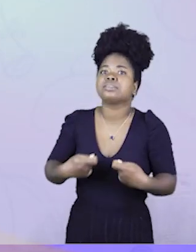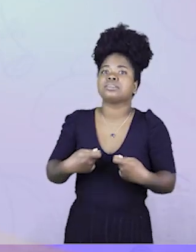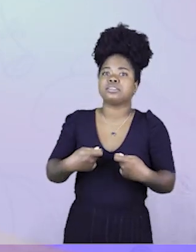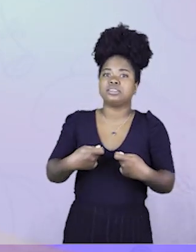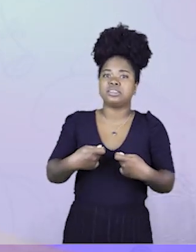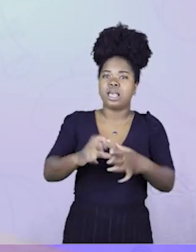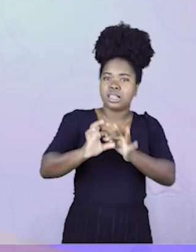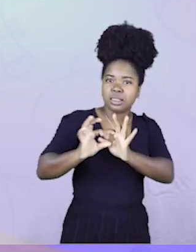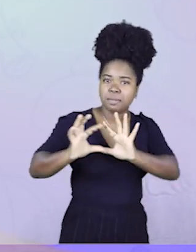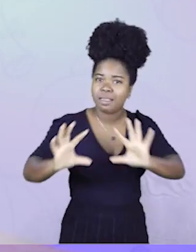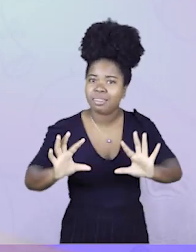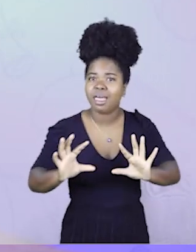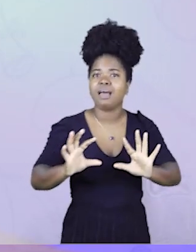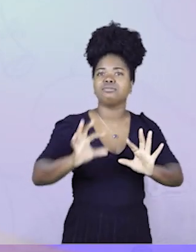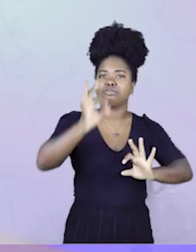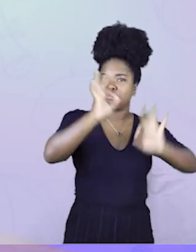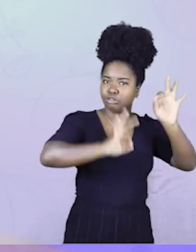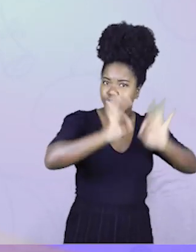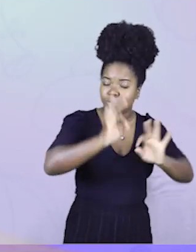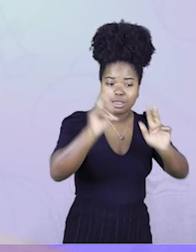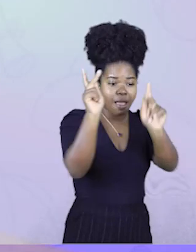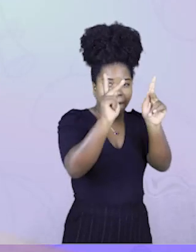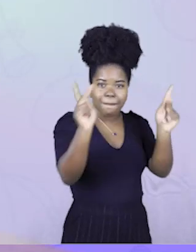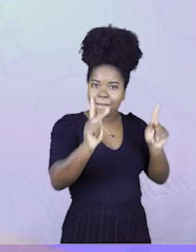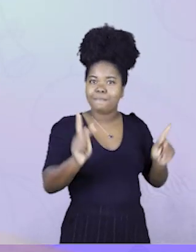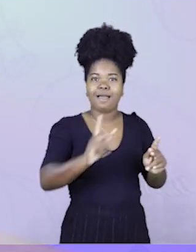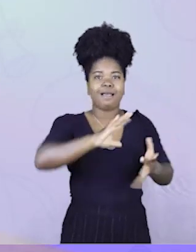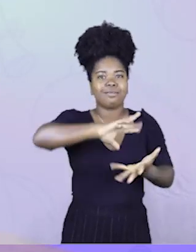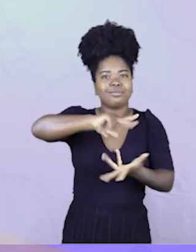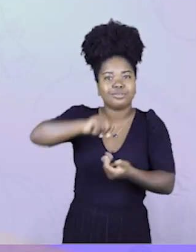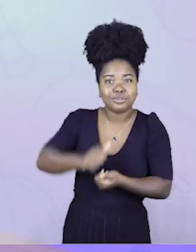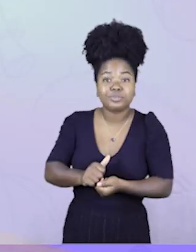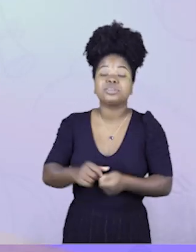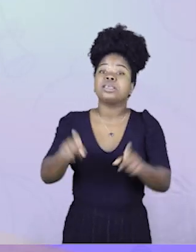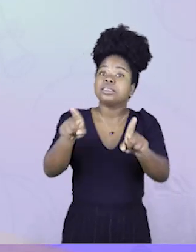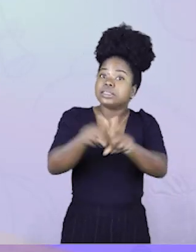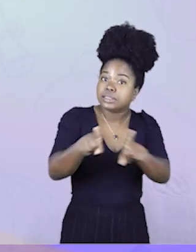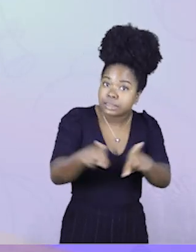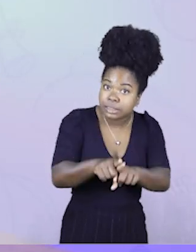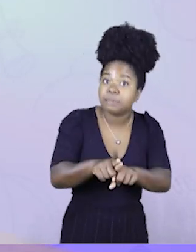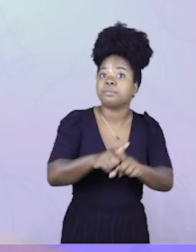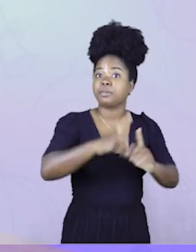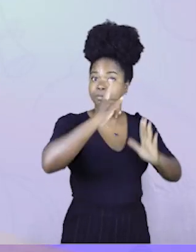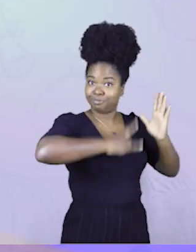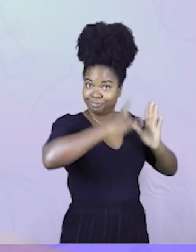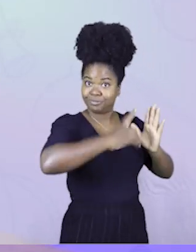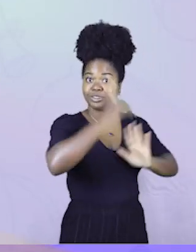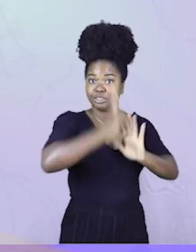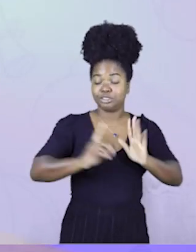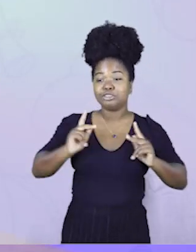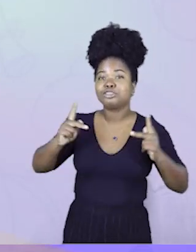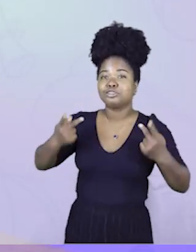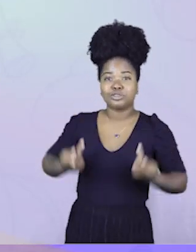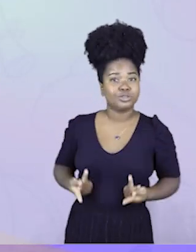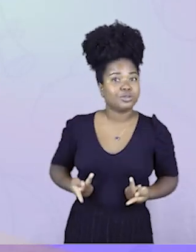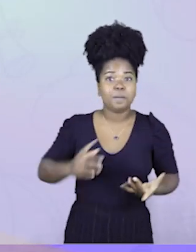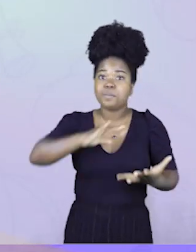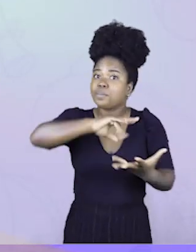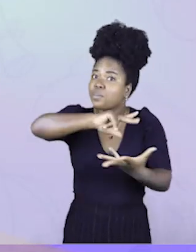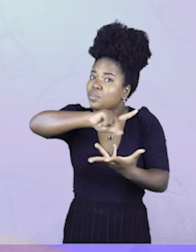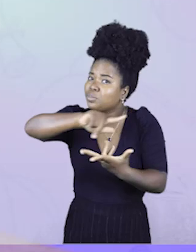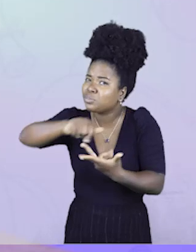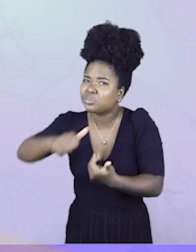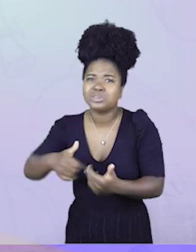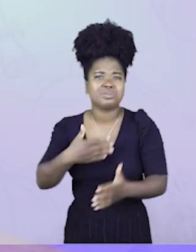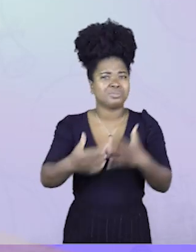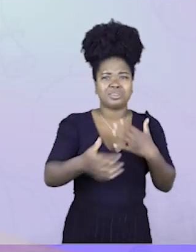da justiça e da paz no mundo. Além disso, declara que os direitos humanos são universais, independente de